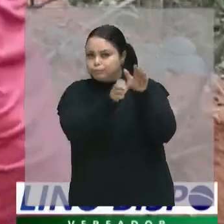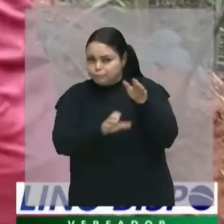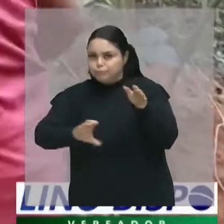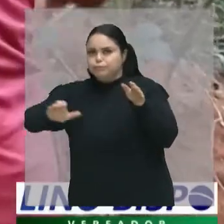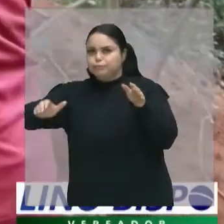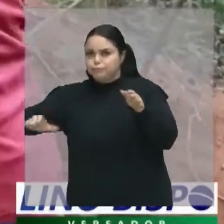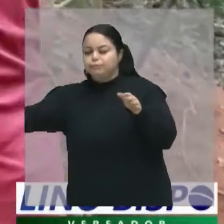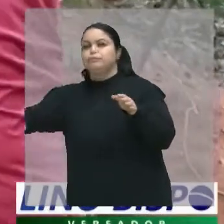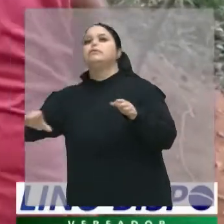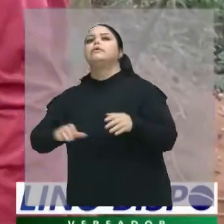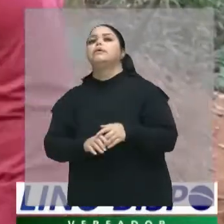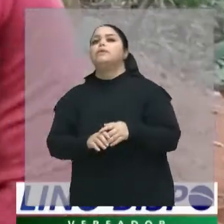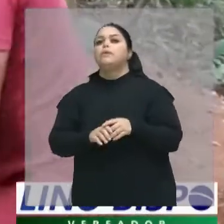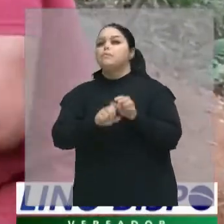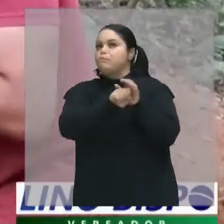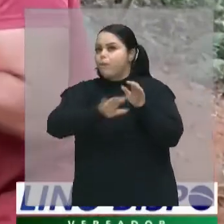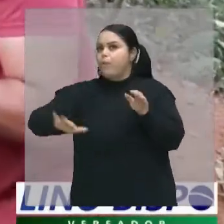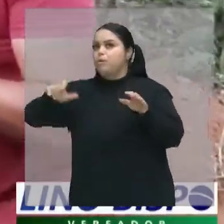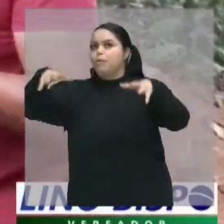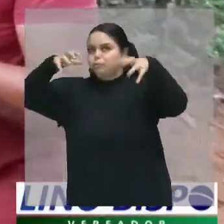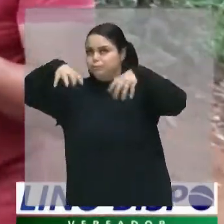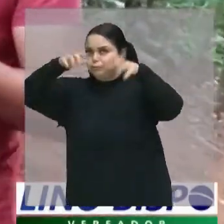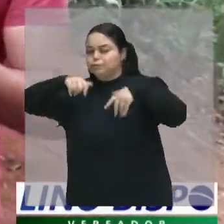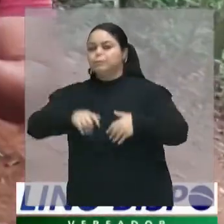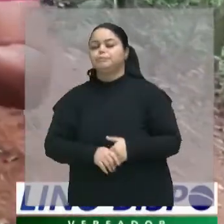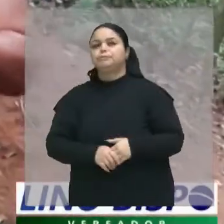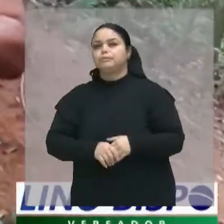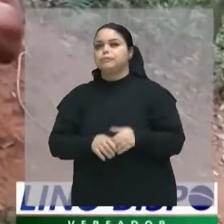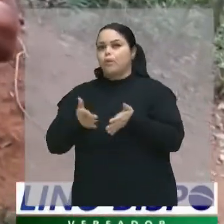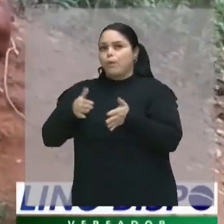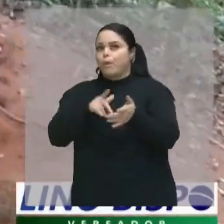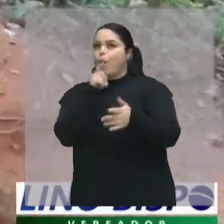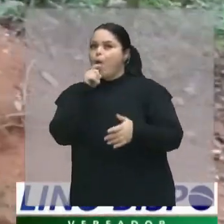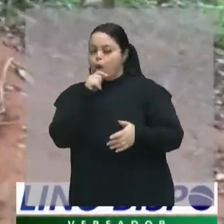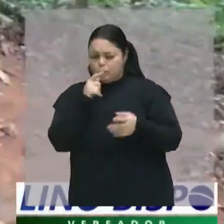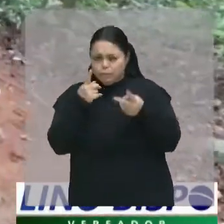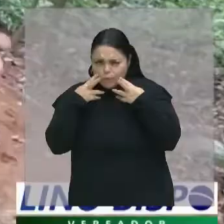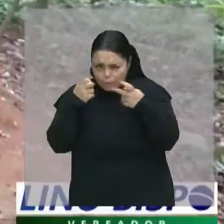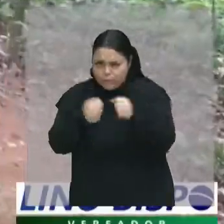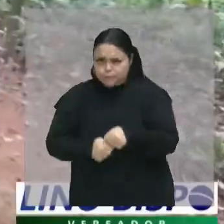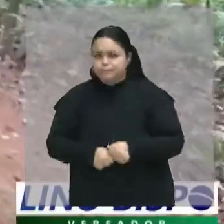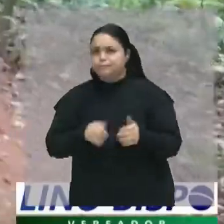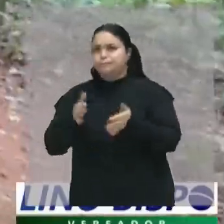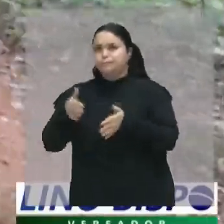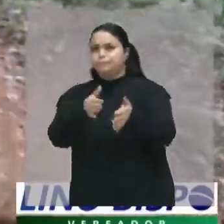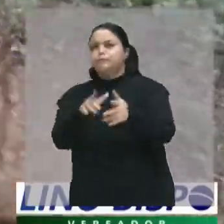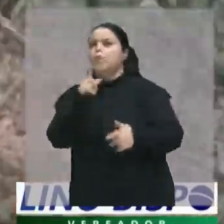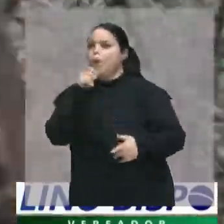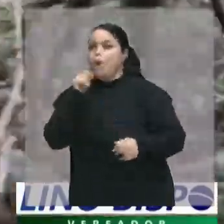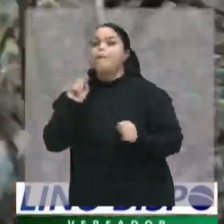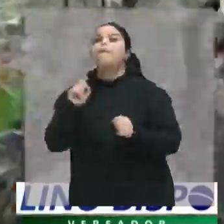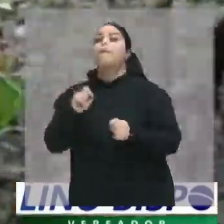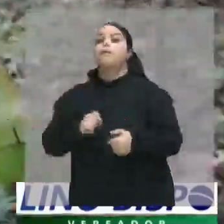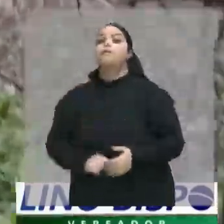nessa manilha e descarregar no Rio Senhorinha. Vamos tentar acessar o Rio Senhorinha por aqui para ver o que